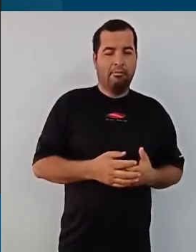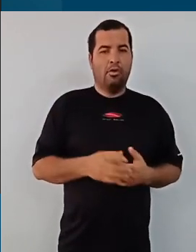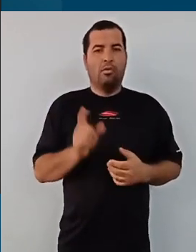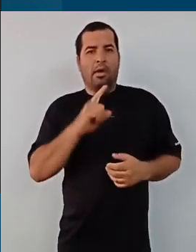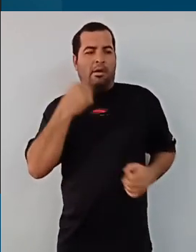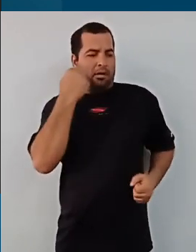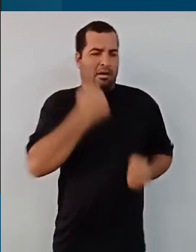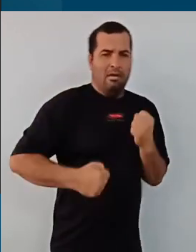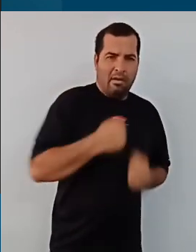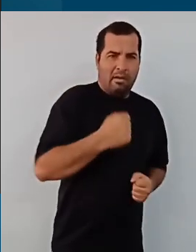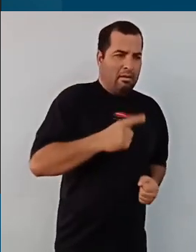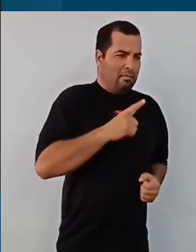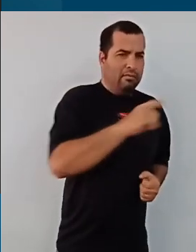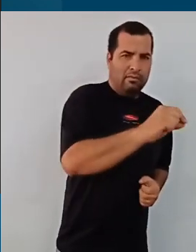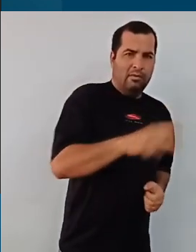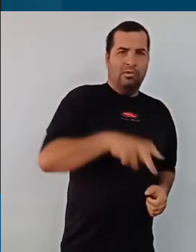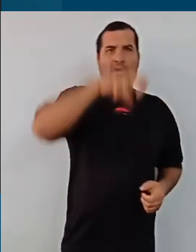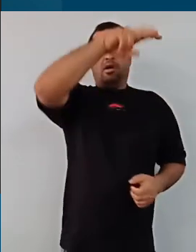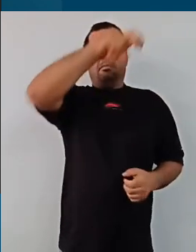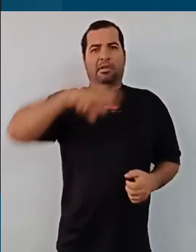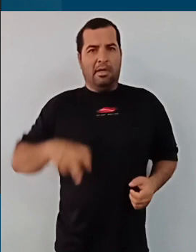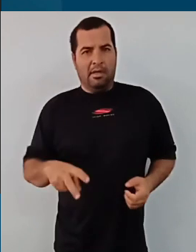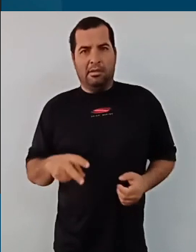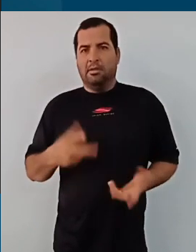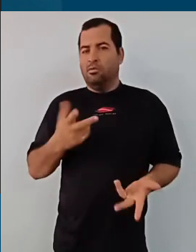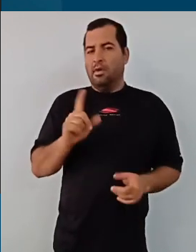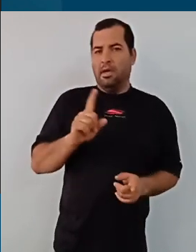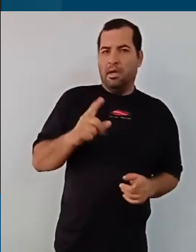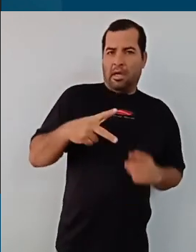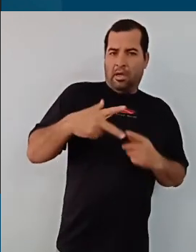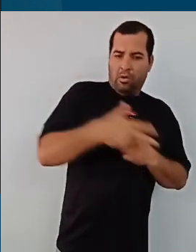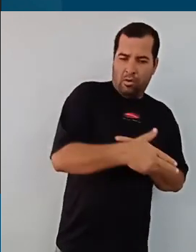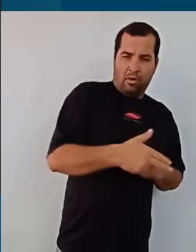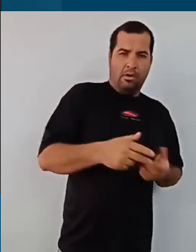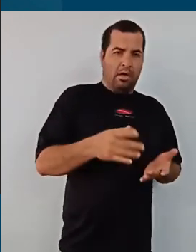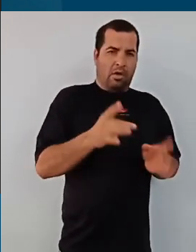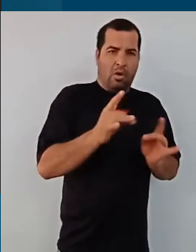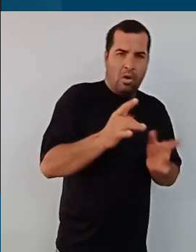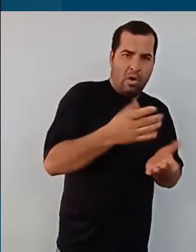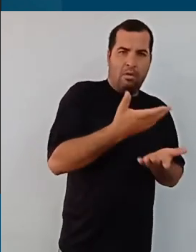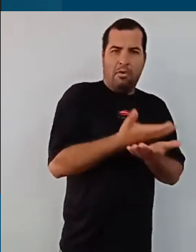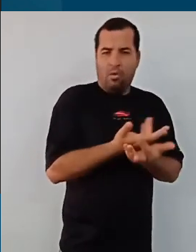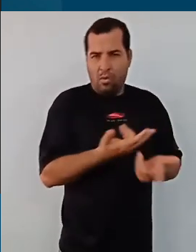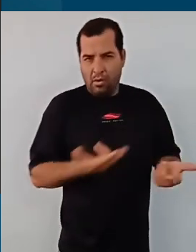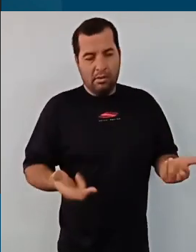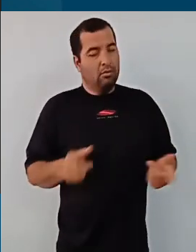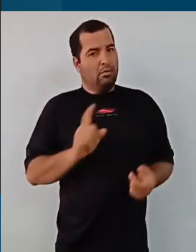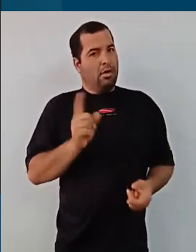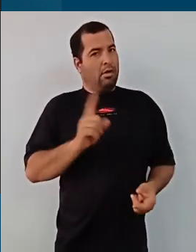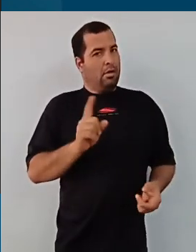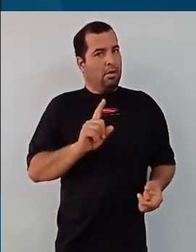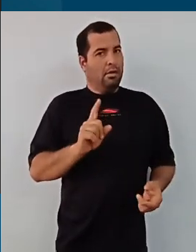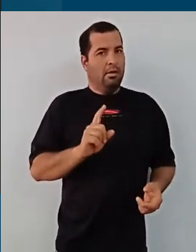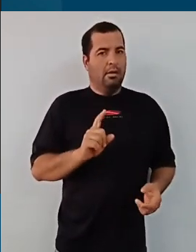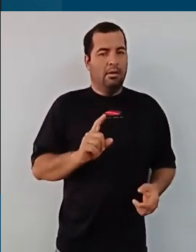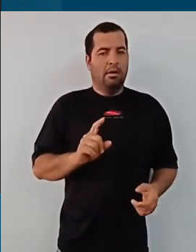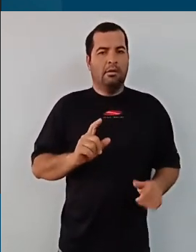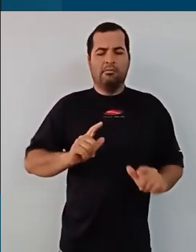sair correndo por aí, sobe e desce, corta, cola, cada 5 minutos uma atividade diferente. É